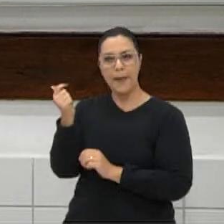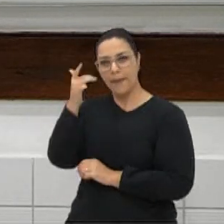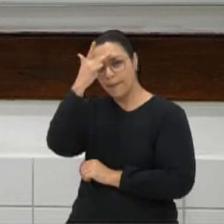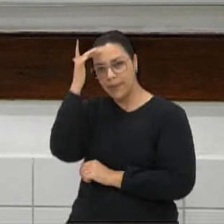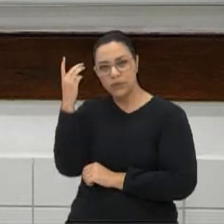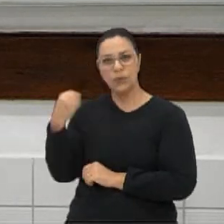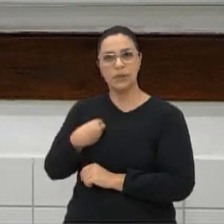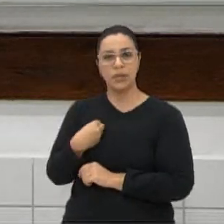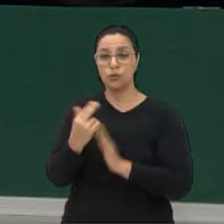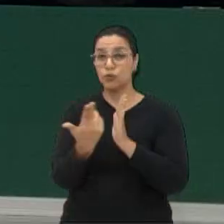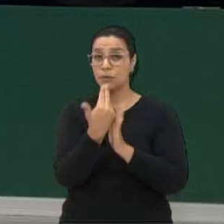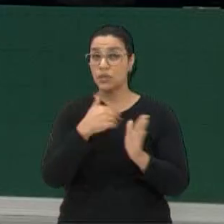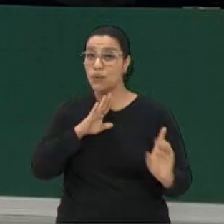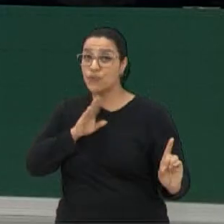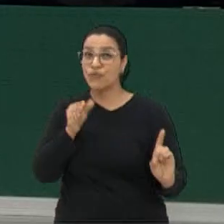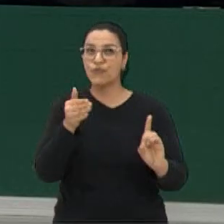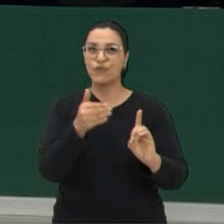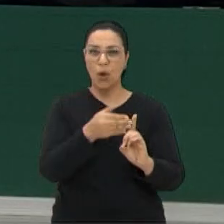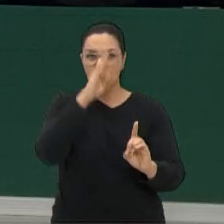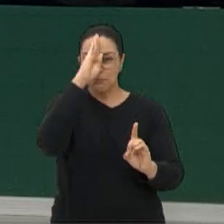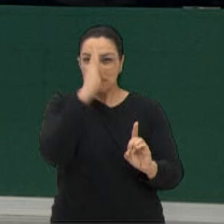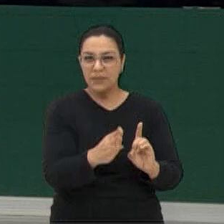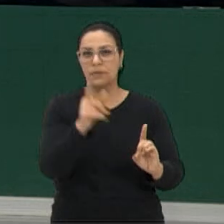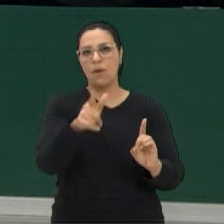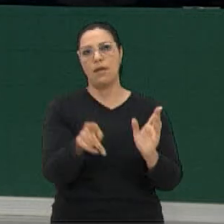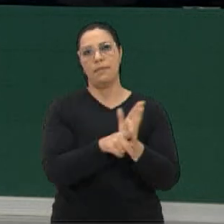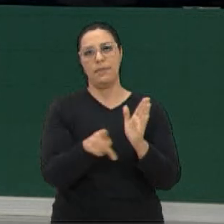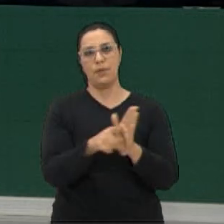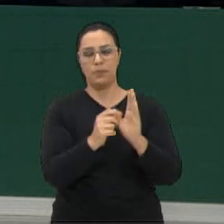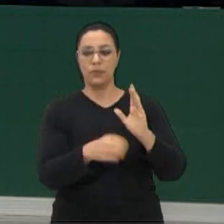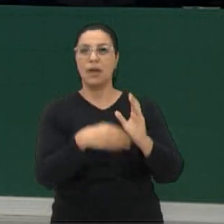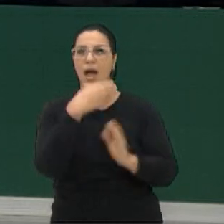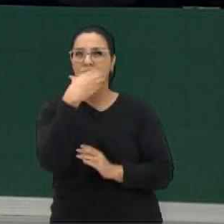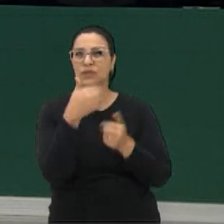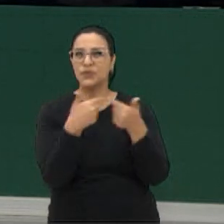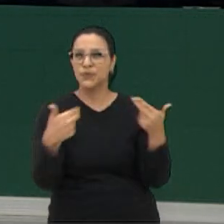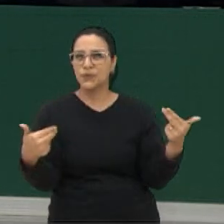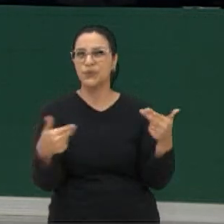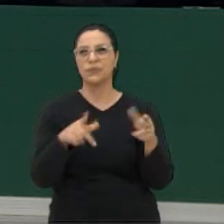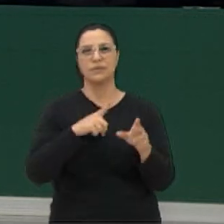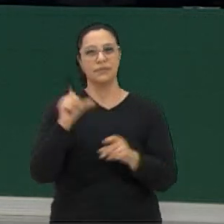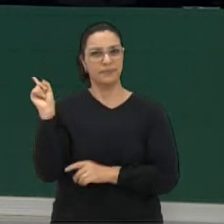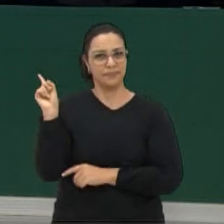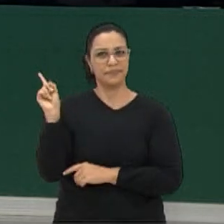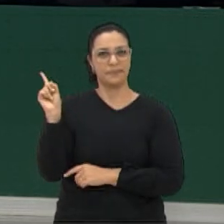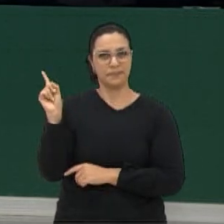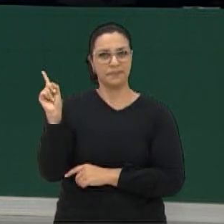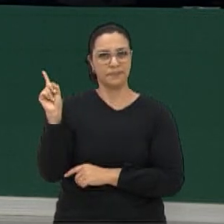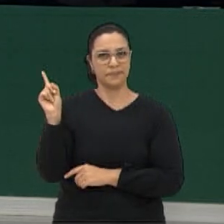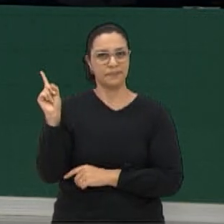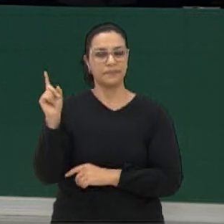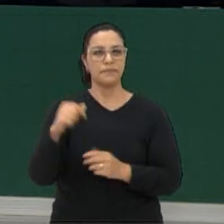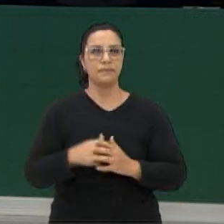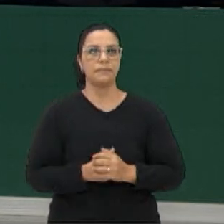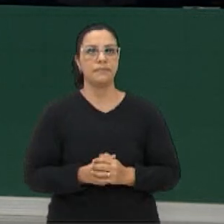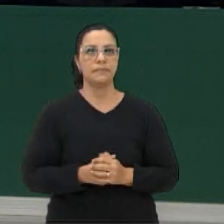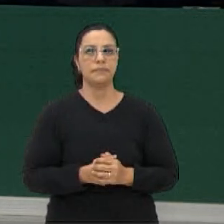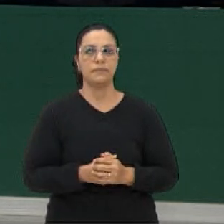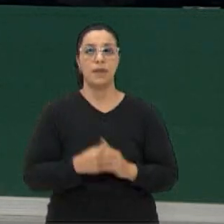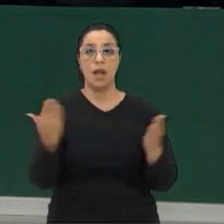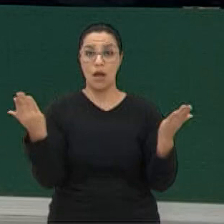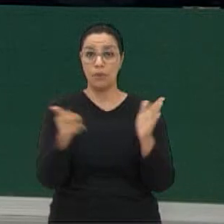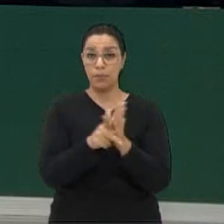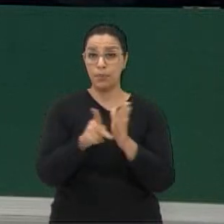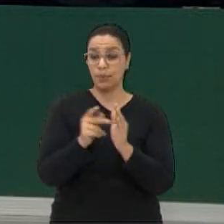pessoas, mas o foco, se vocês olharem para a pintura, vocês vão ver que o foco realmente é a questão das frutas, então,